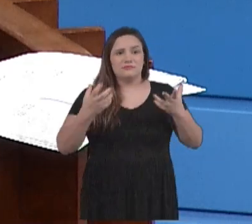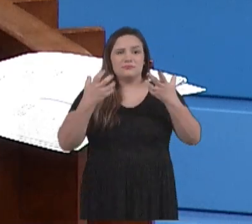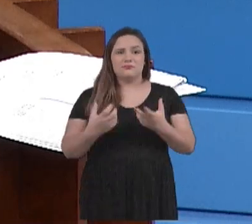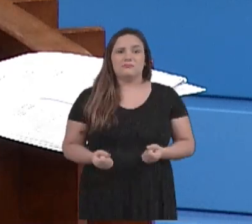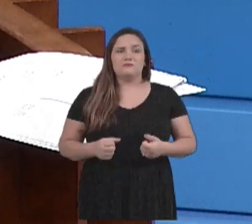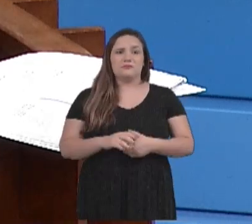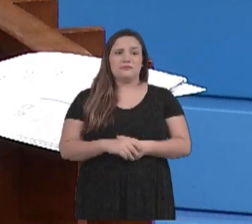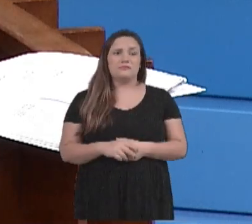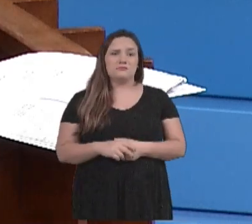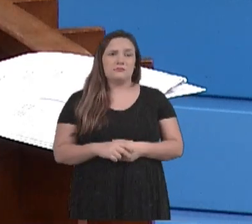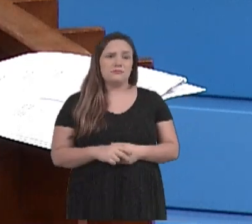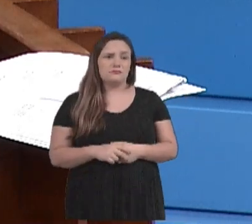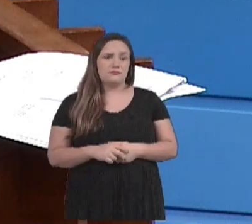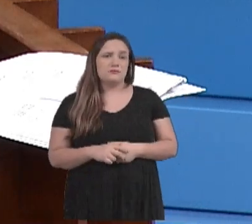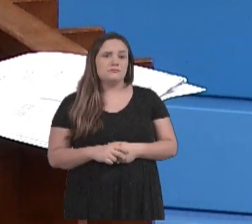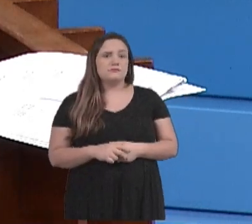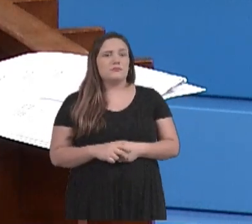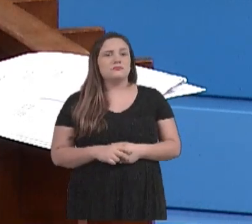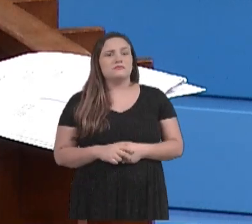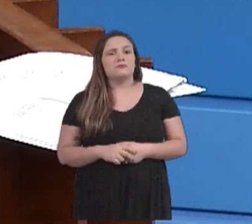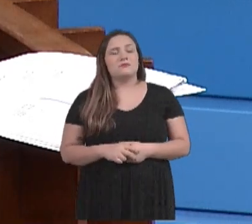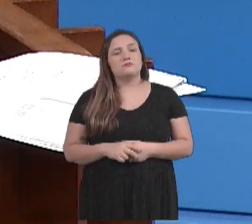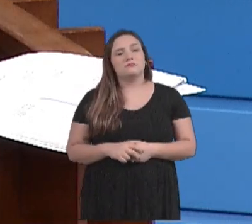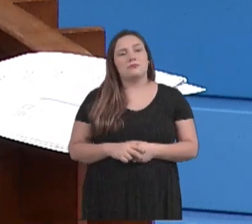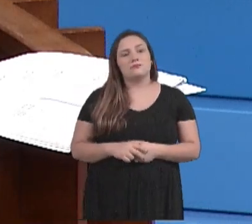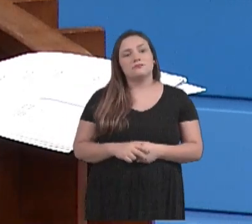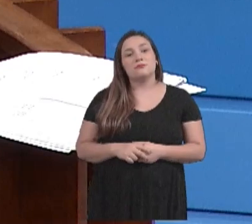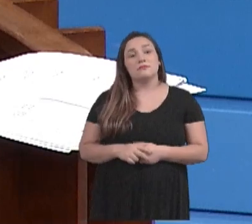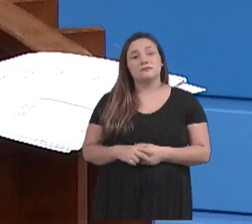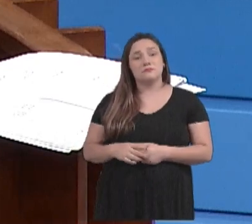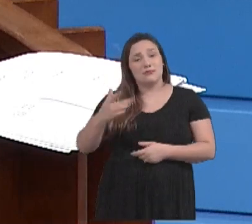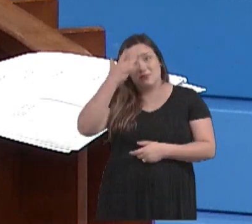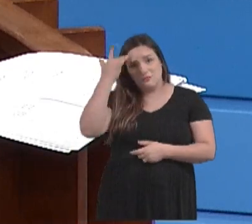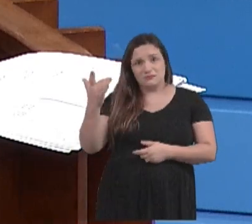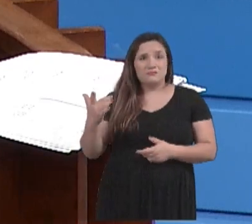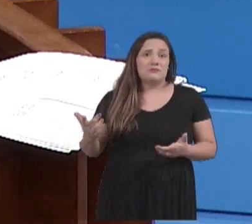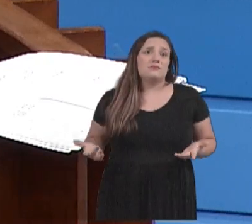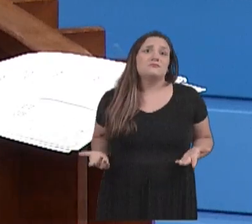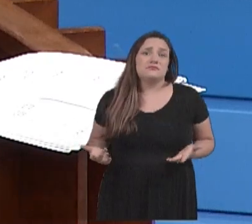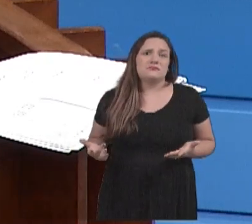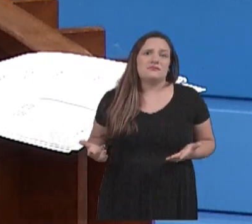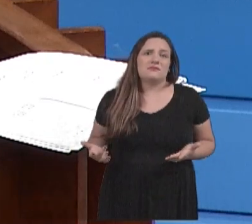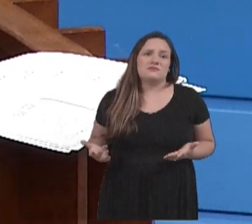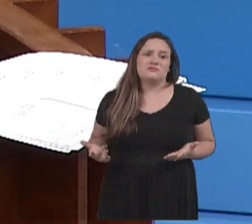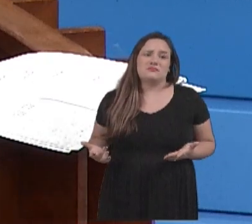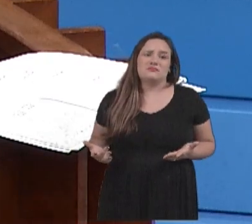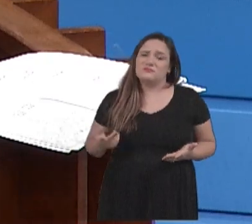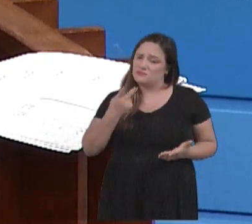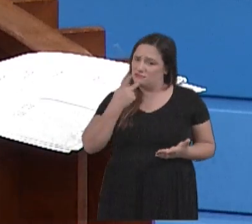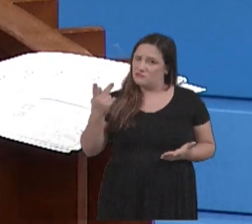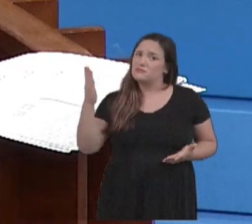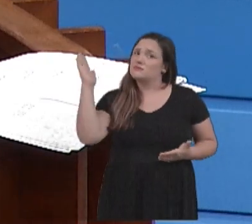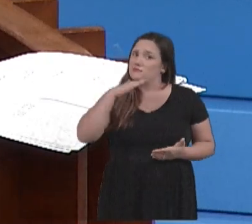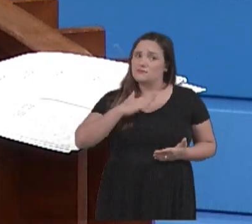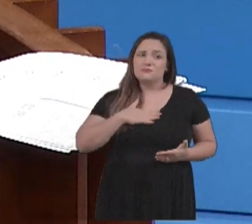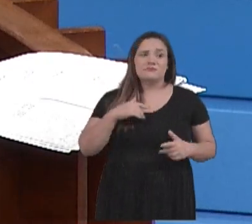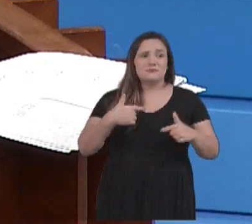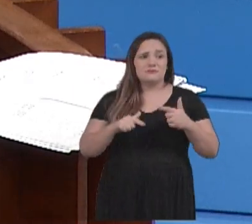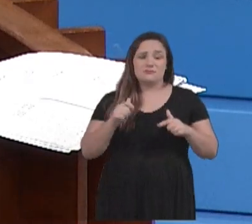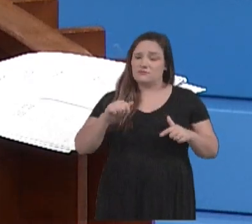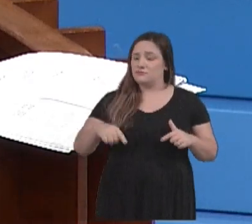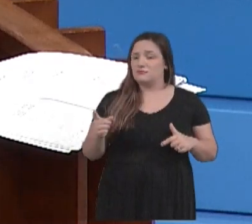admitir, né, ser chamado a atenção, mesmo que indiretamente, do meu trabalho. Comigo,